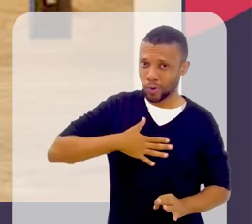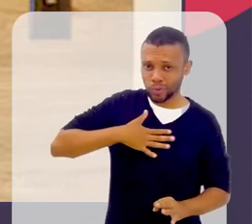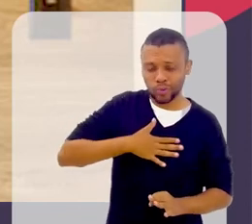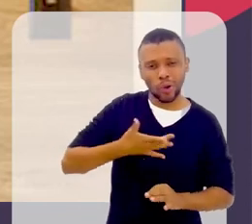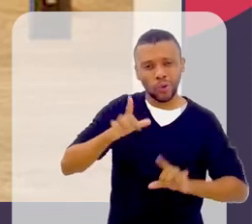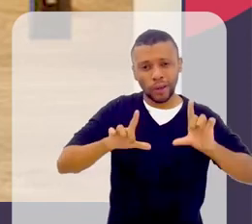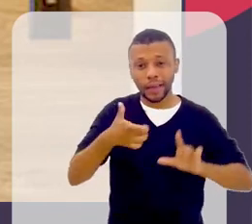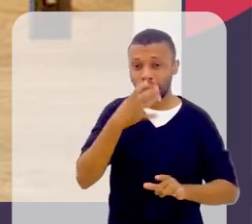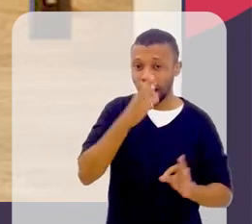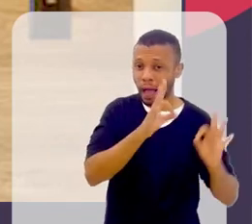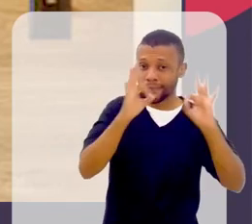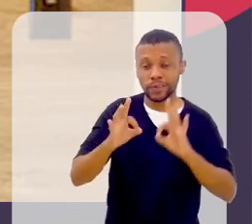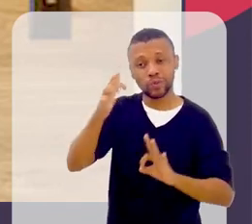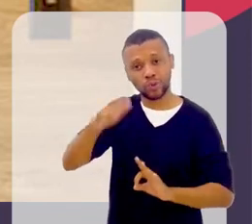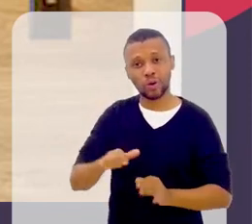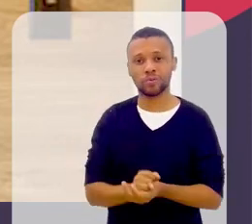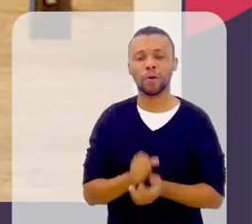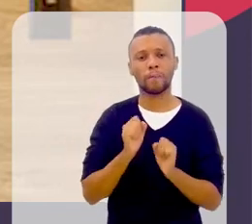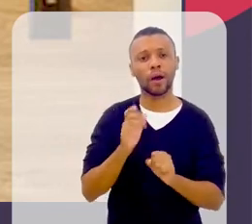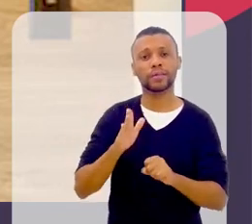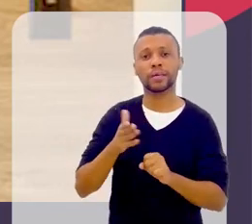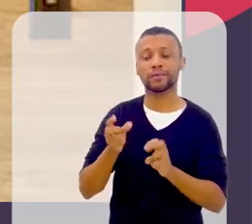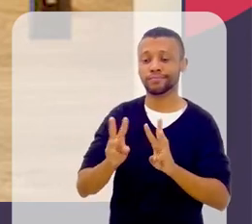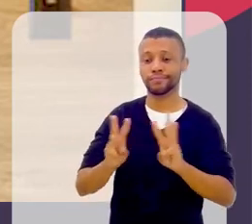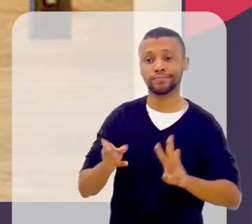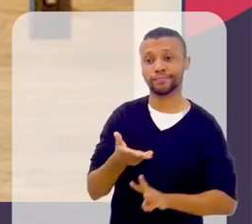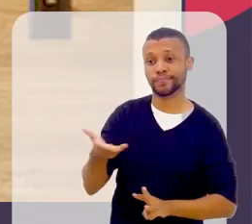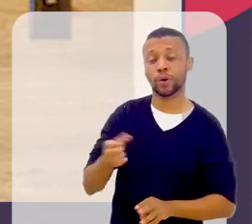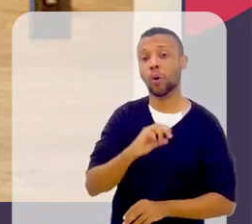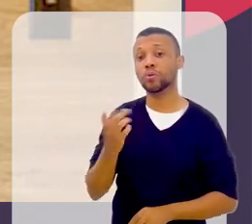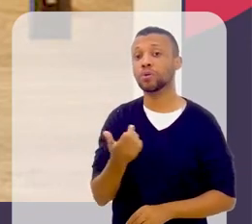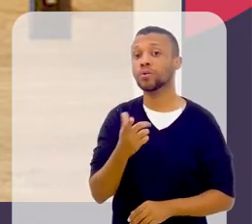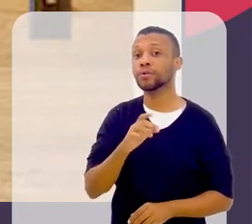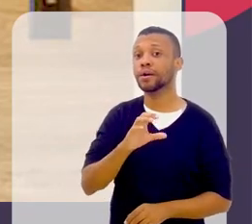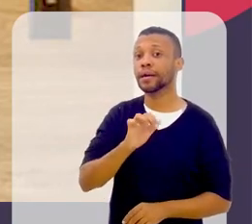nos acompanhou. Se gostou do programa e quiser rever, você pode acessar o